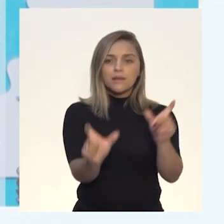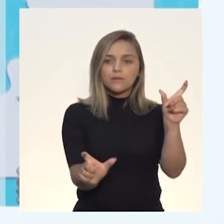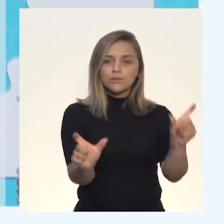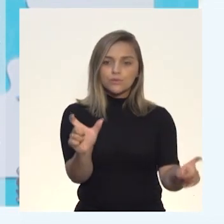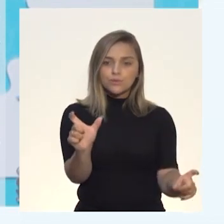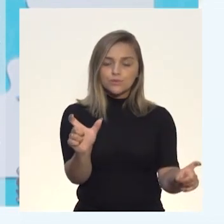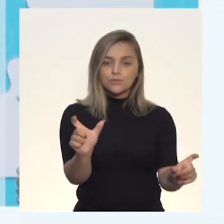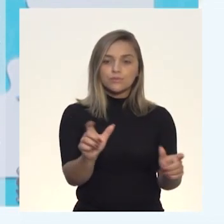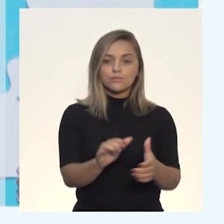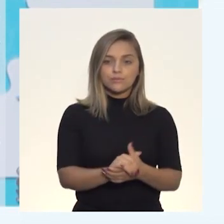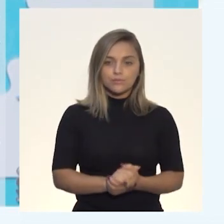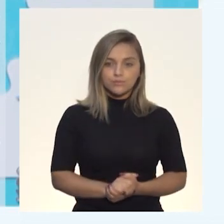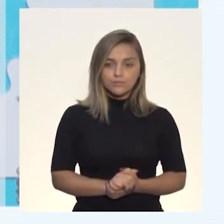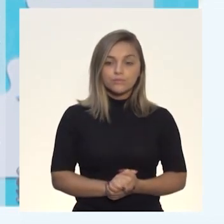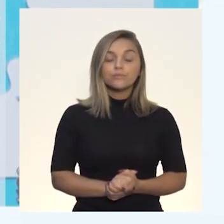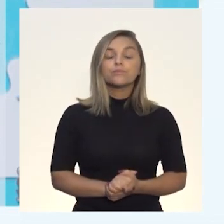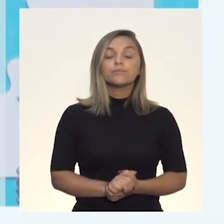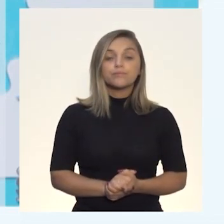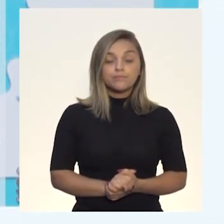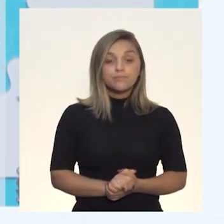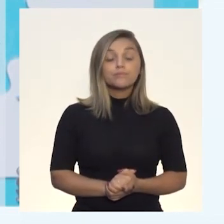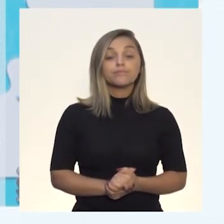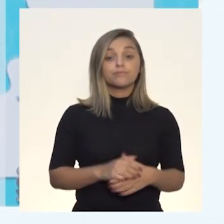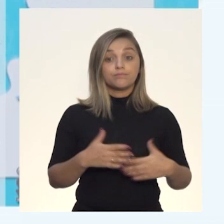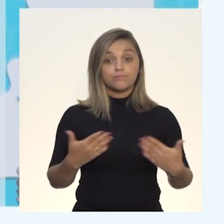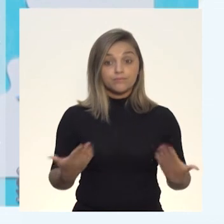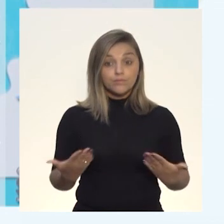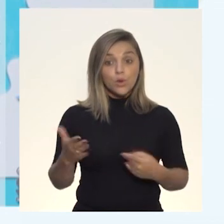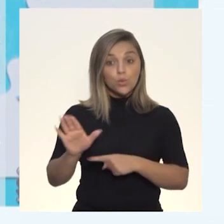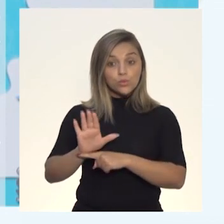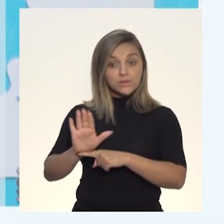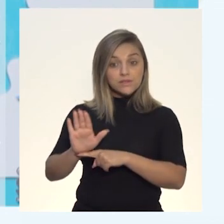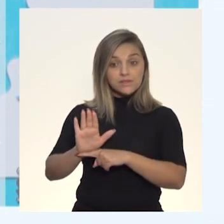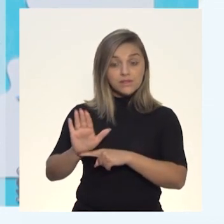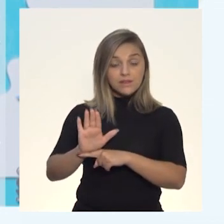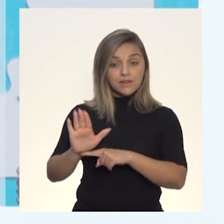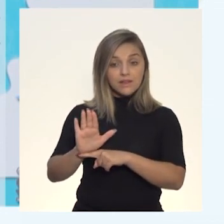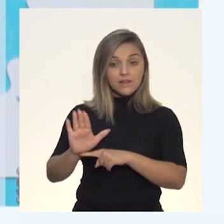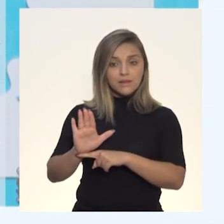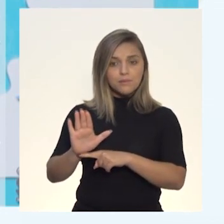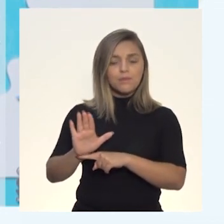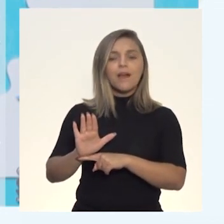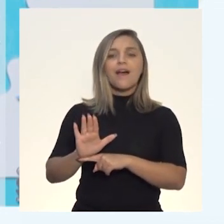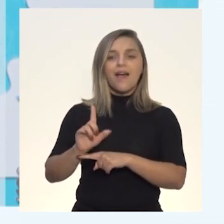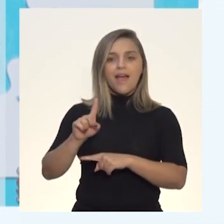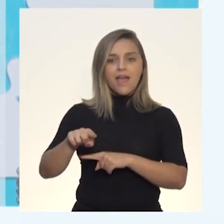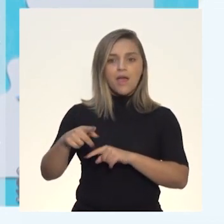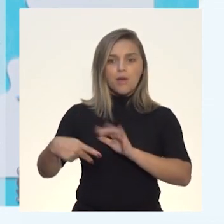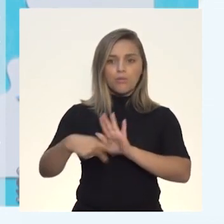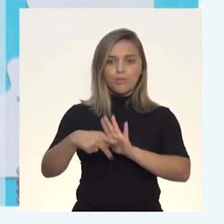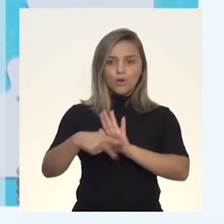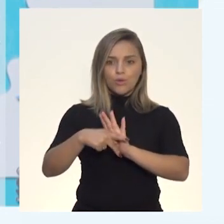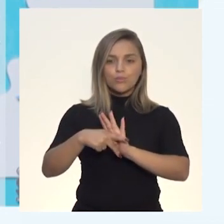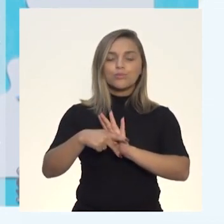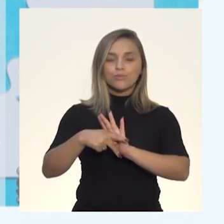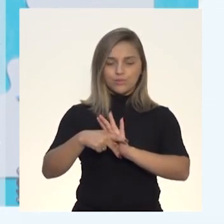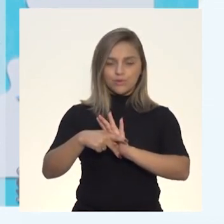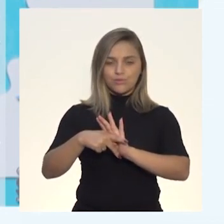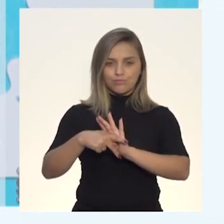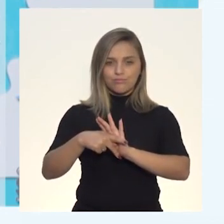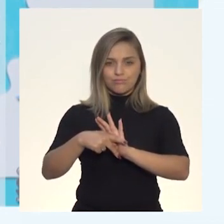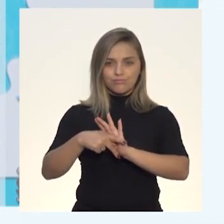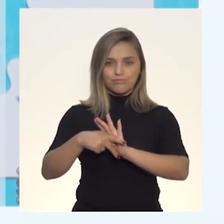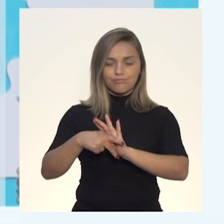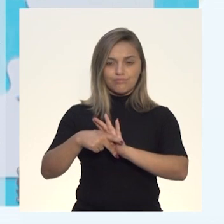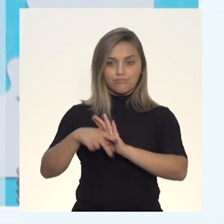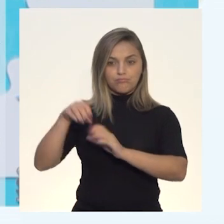indivíduo, ou seja, o cinema seria um meio de transportar para a